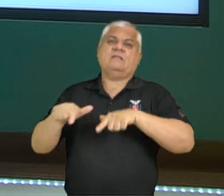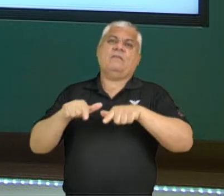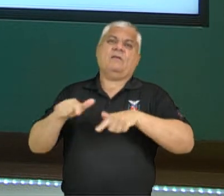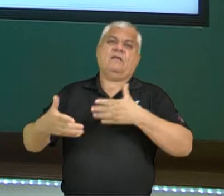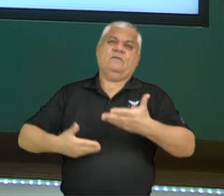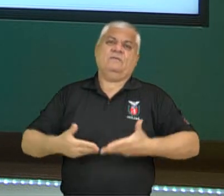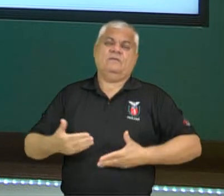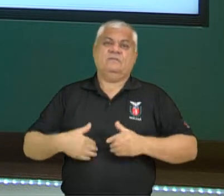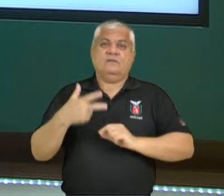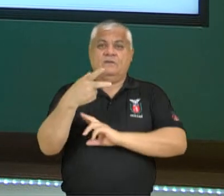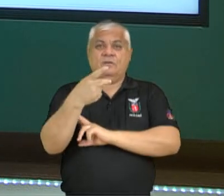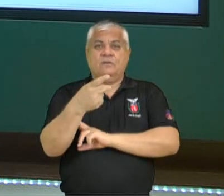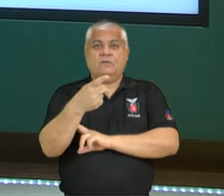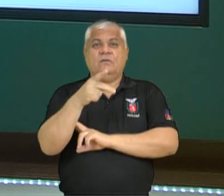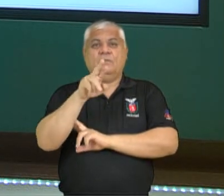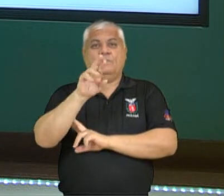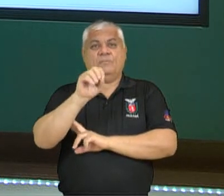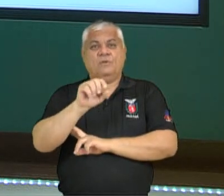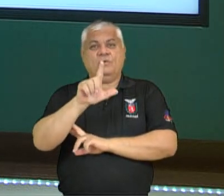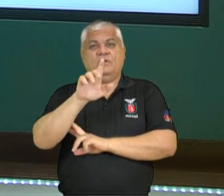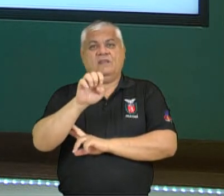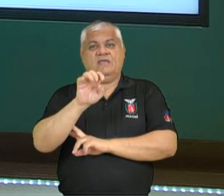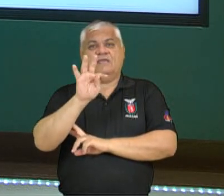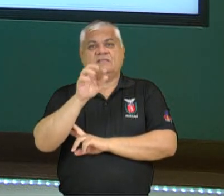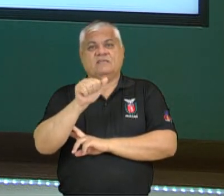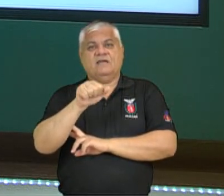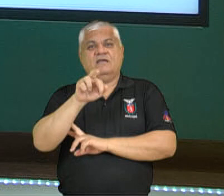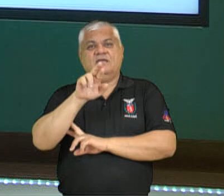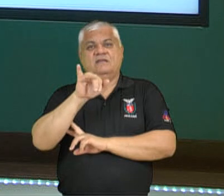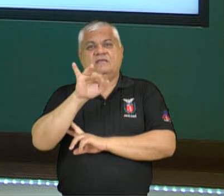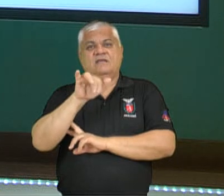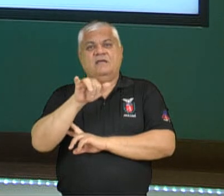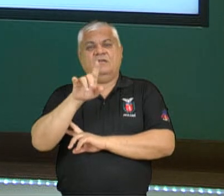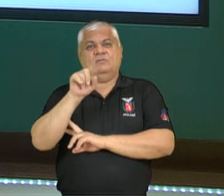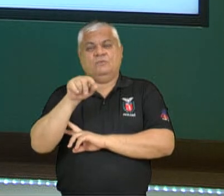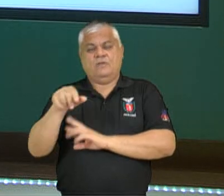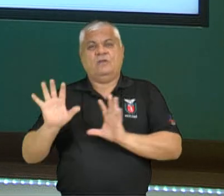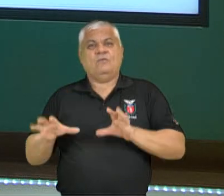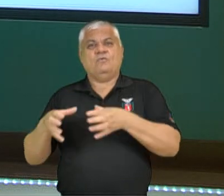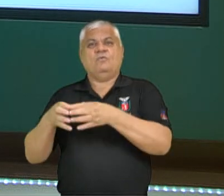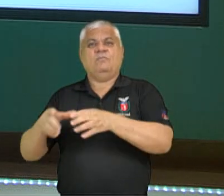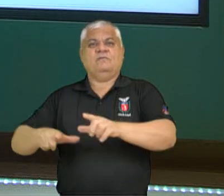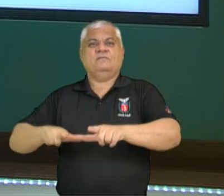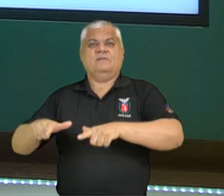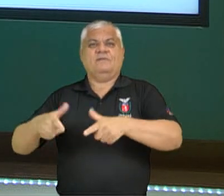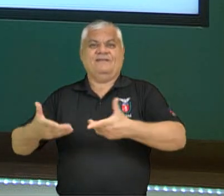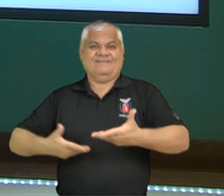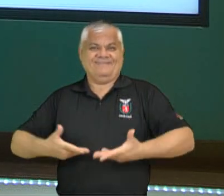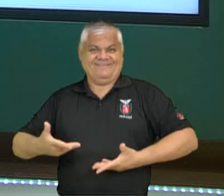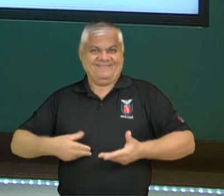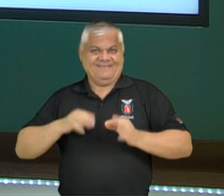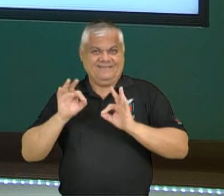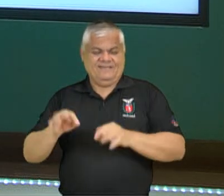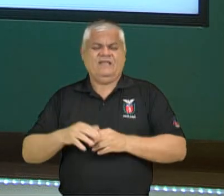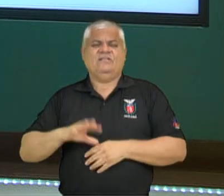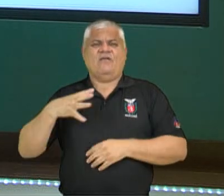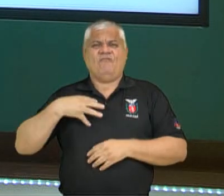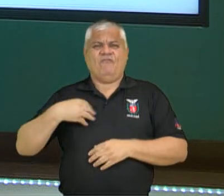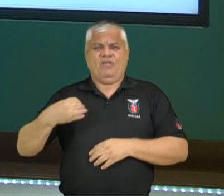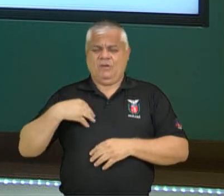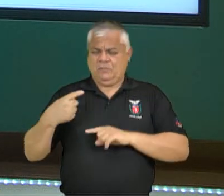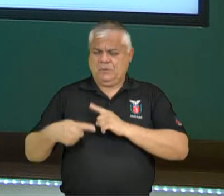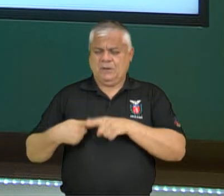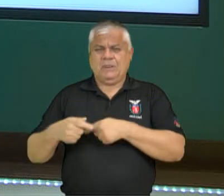proletariado, Então é um termo para aí designar essa classe trabalhadora, Geralmente os operários tinham muitos filhos,